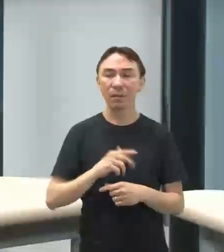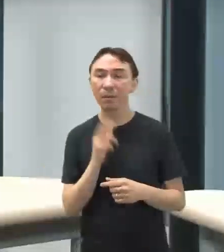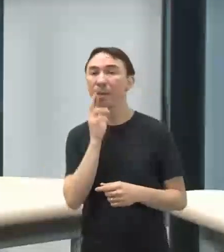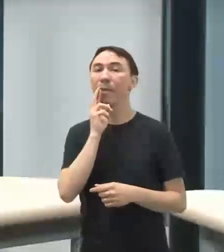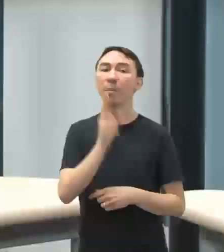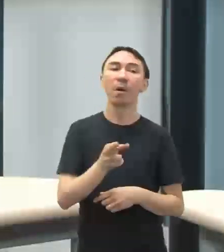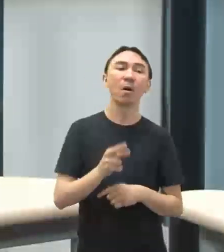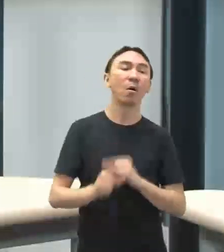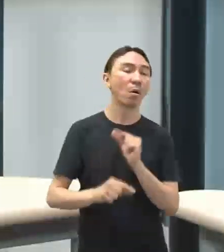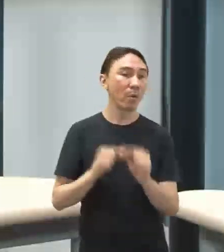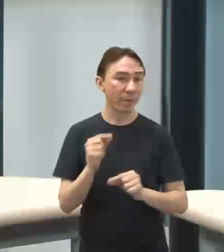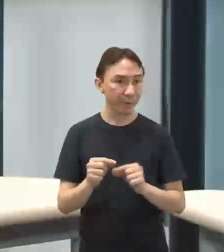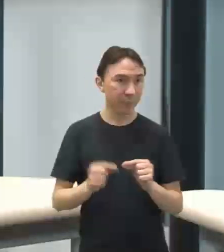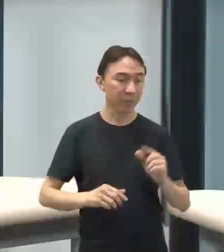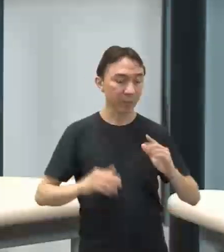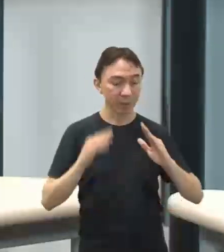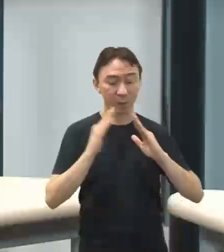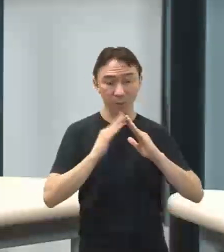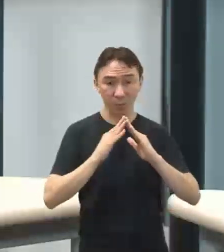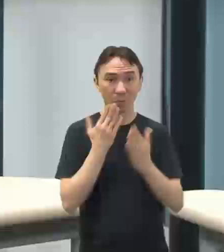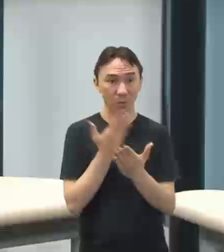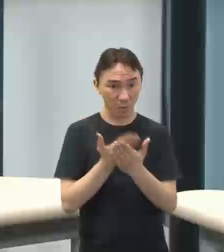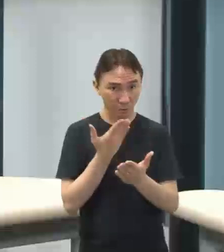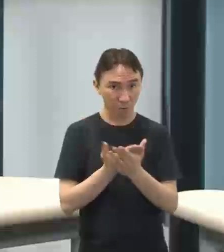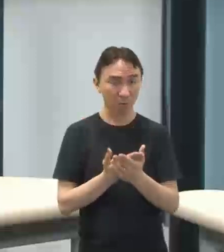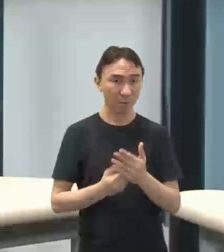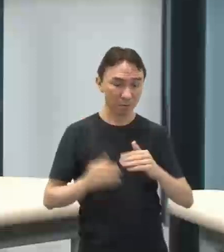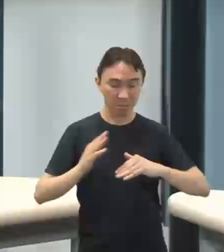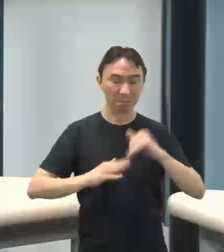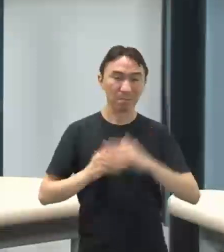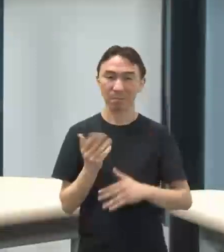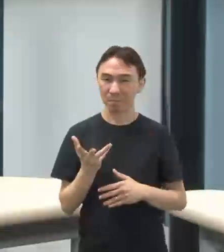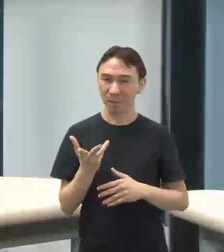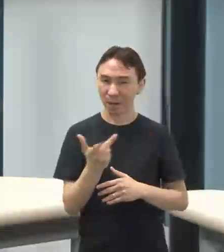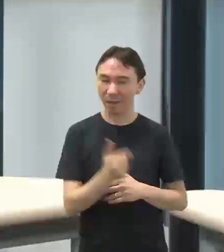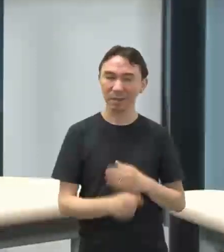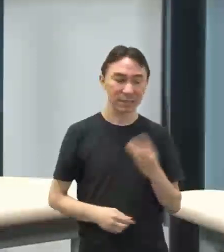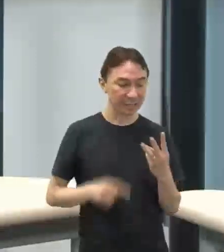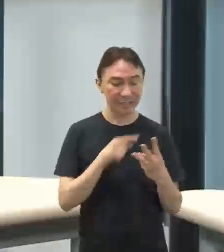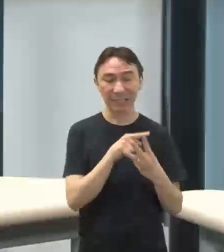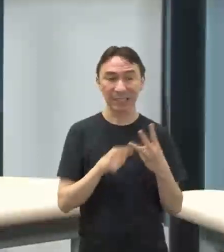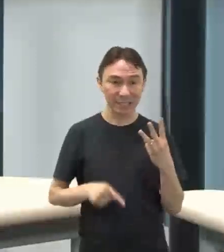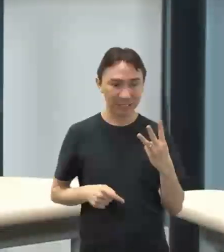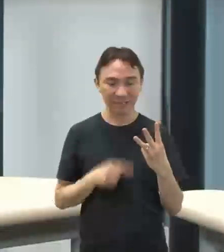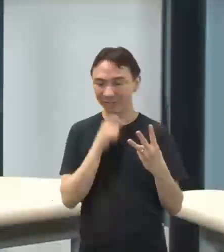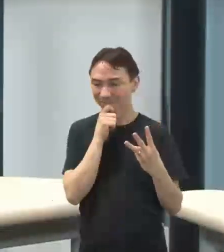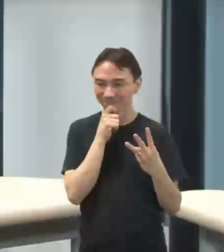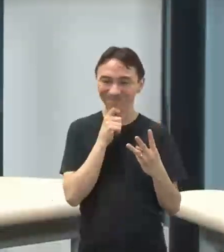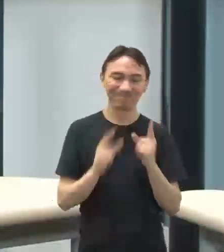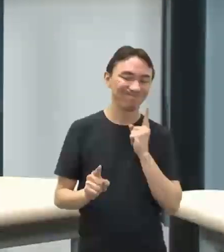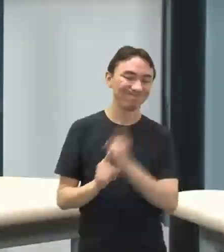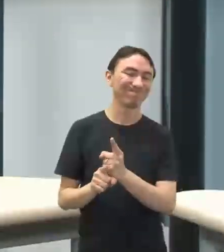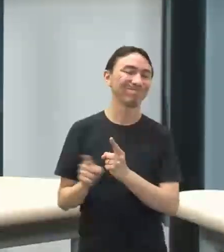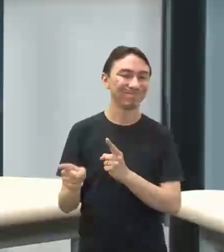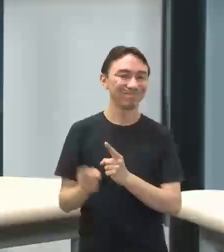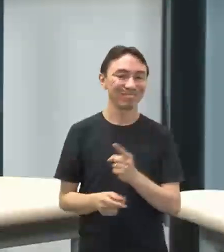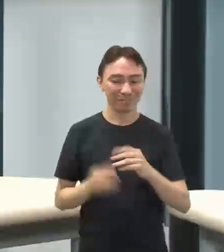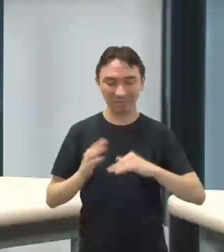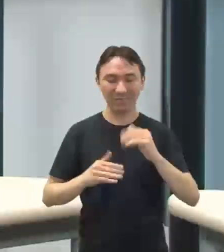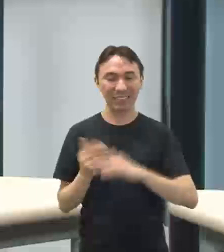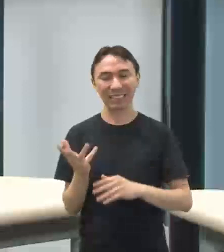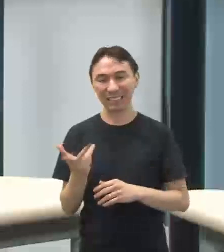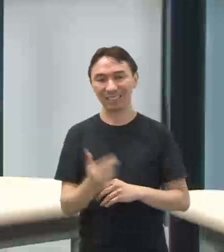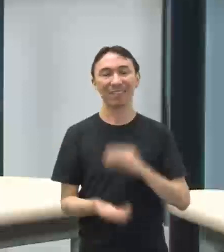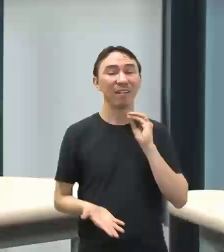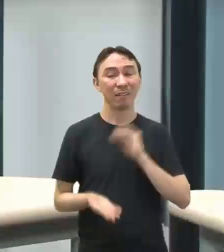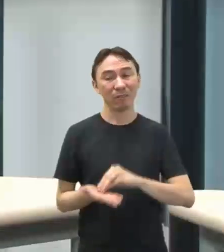uma escola identificou essas três habilidades como sendo habilidades com defasagem né em relação a